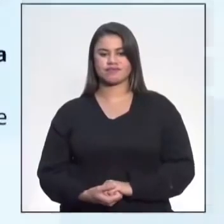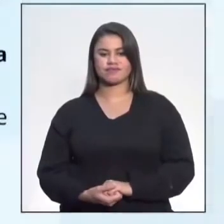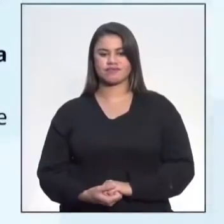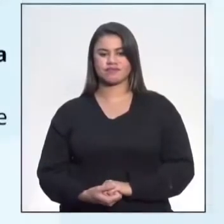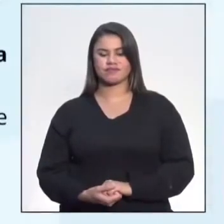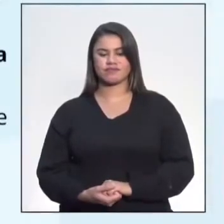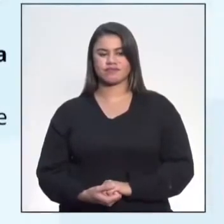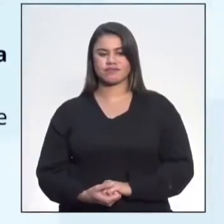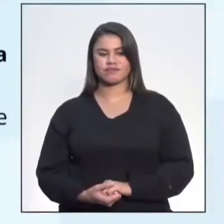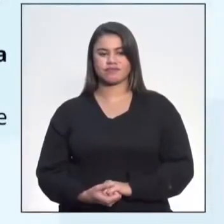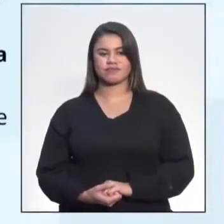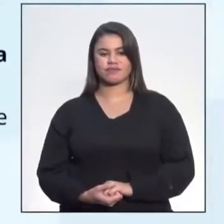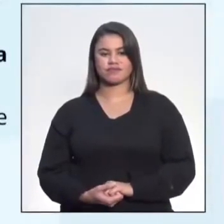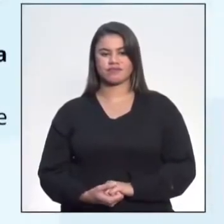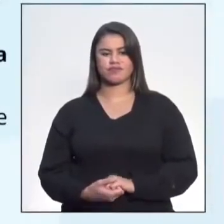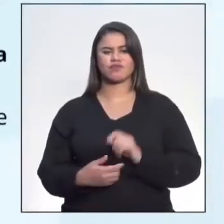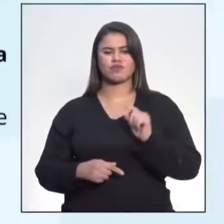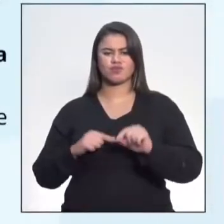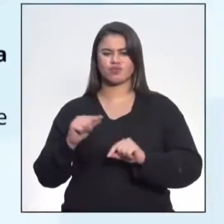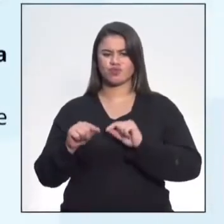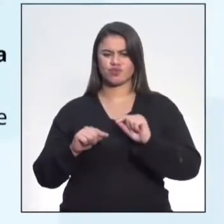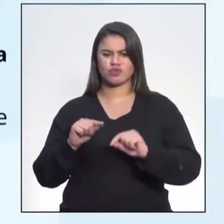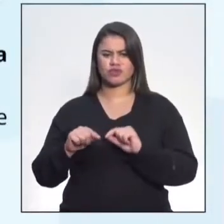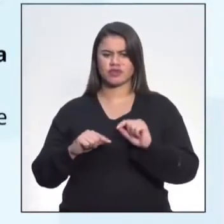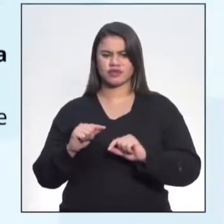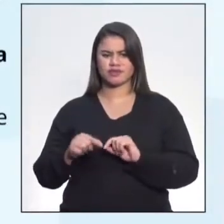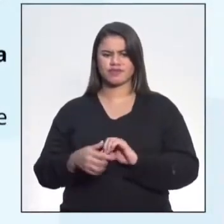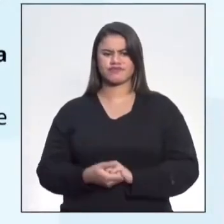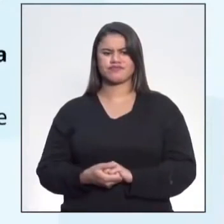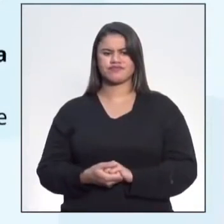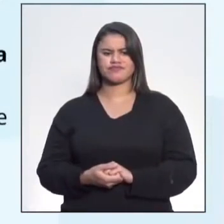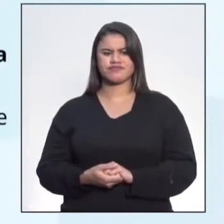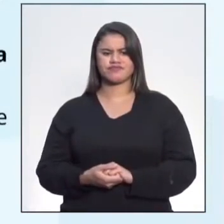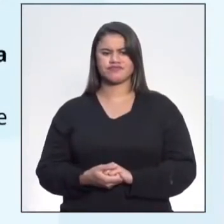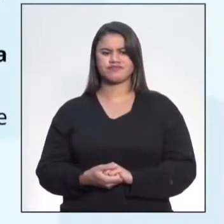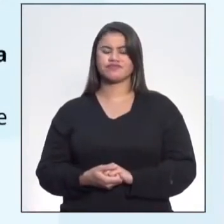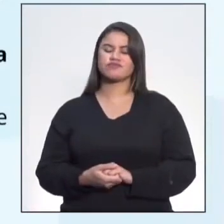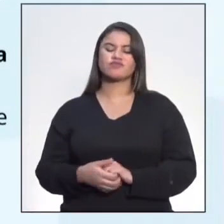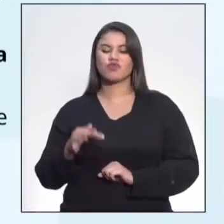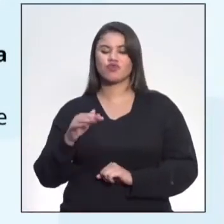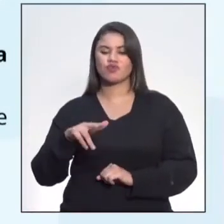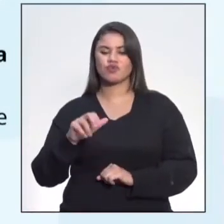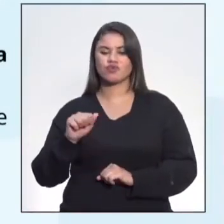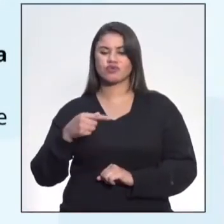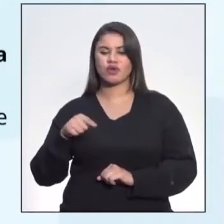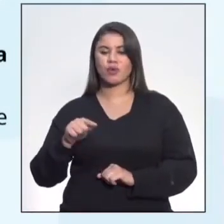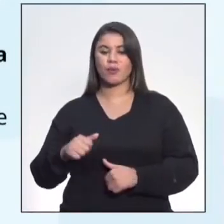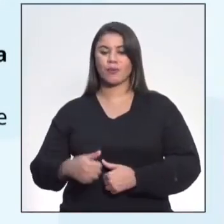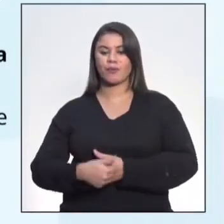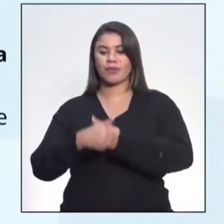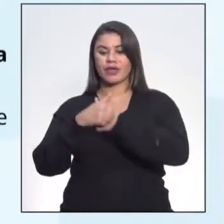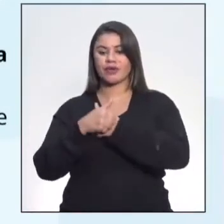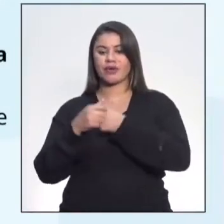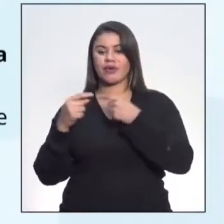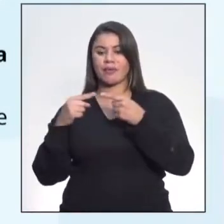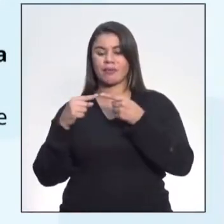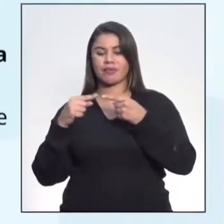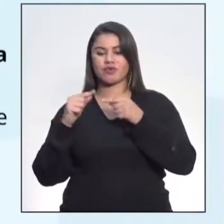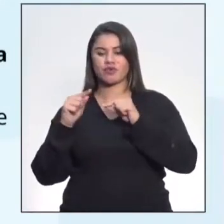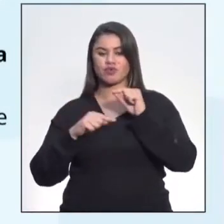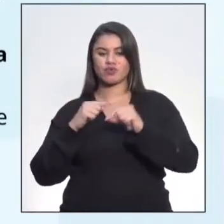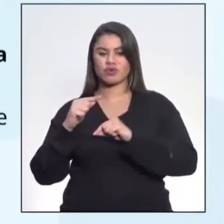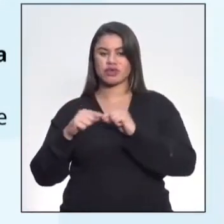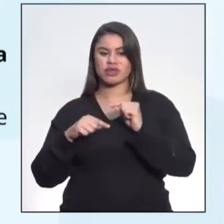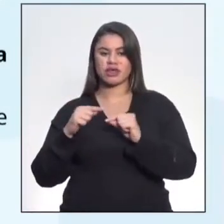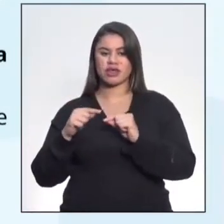tela. Tá, o que é a função linear? Está vendo que eu escrevi função de primeiro grau? Pois é, só que agora a função de primeiro grau ela pode acontecer